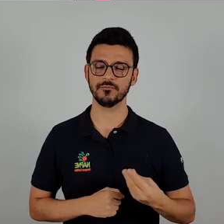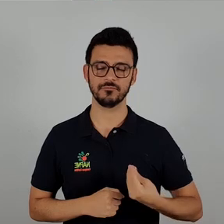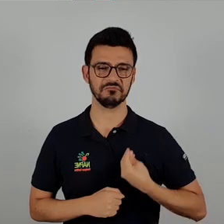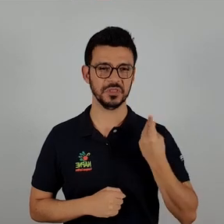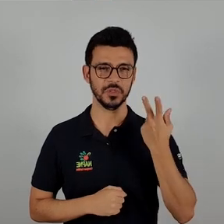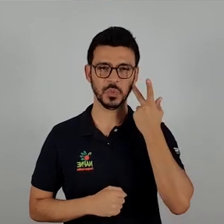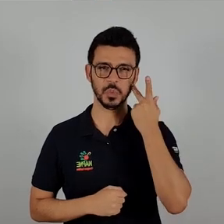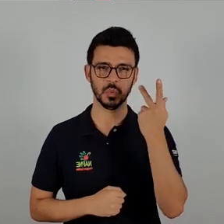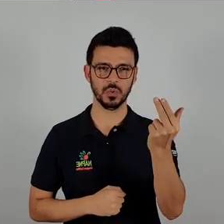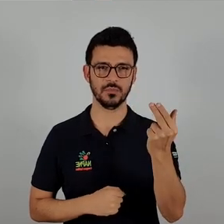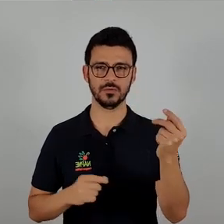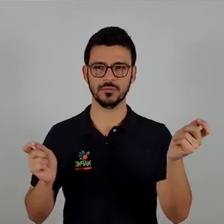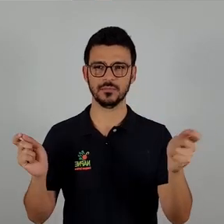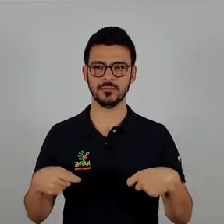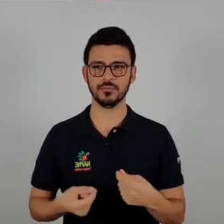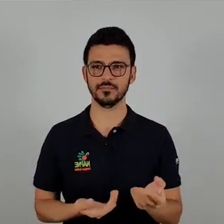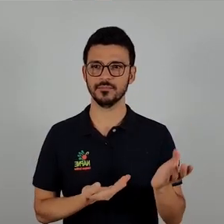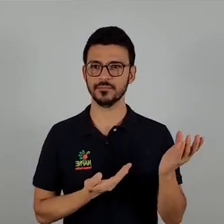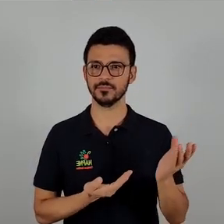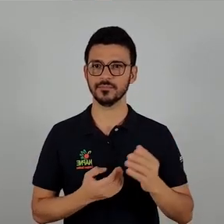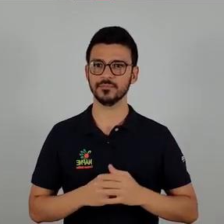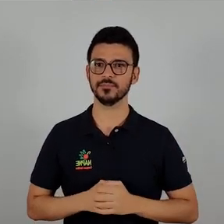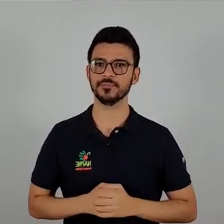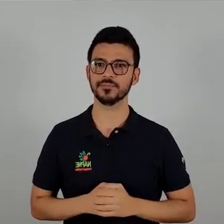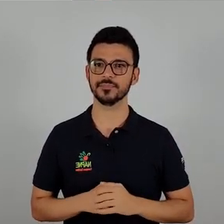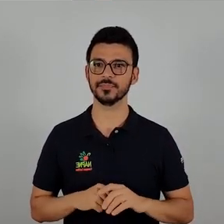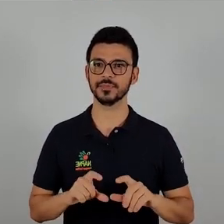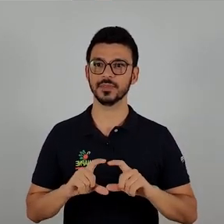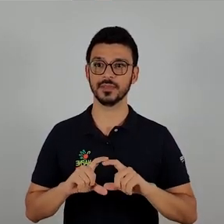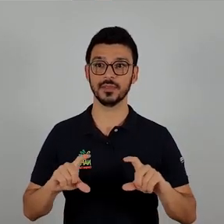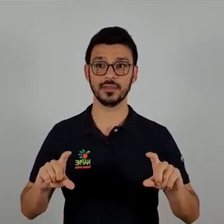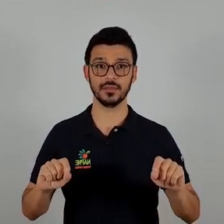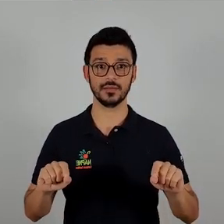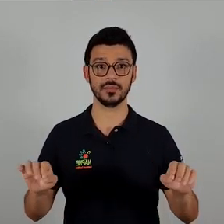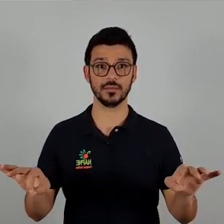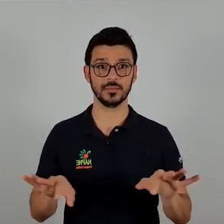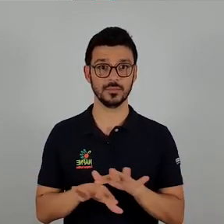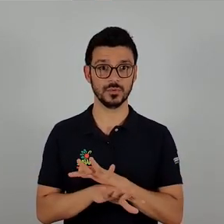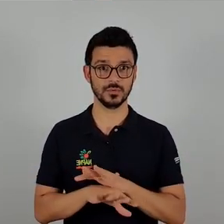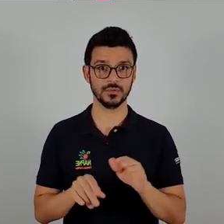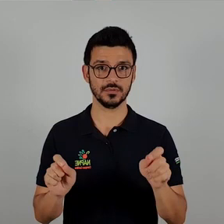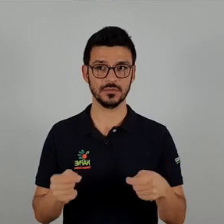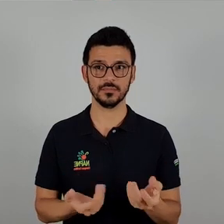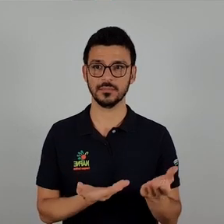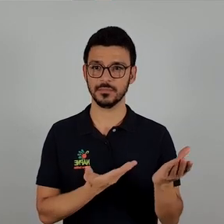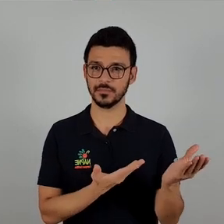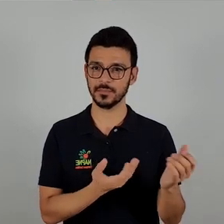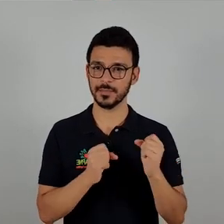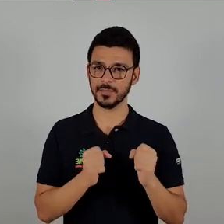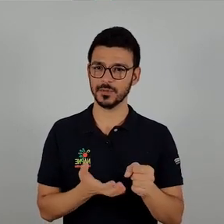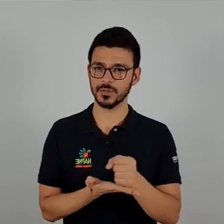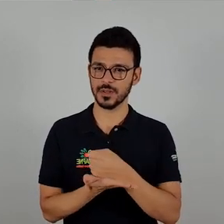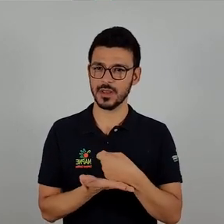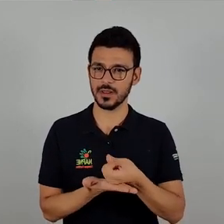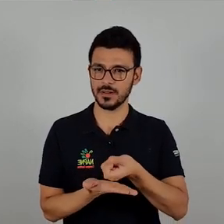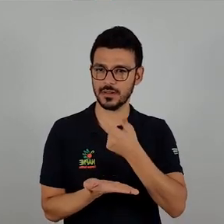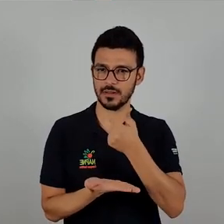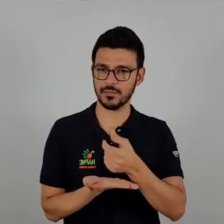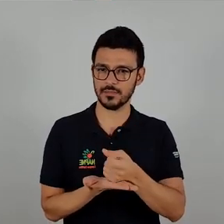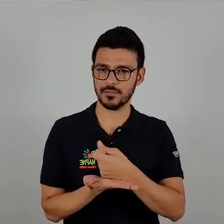em tintura, que é a minha preferida, sempre foi, sempre será. E agora também xarope para uso pediátrico